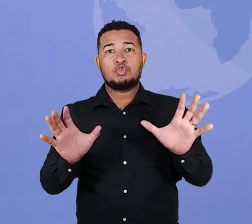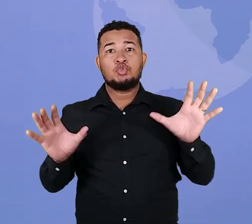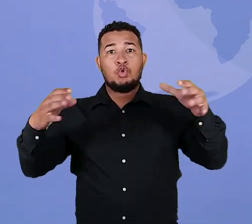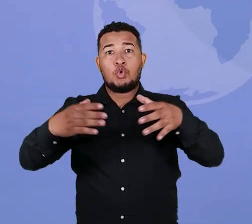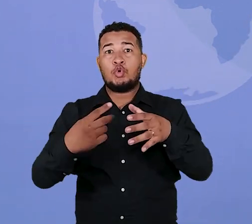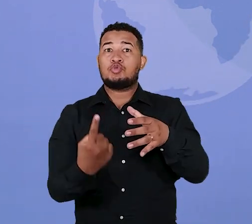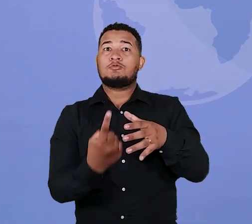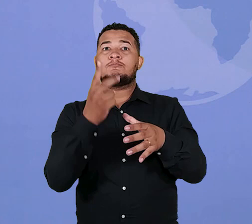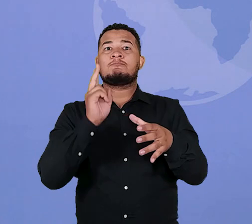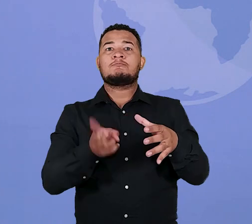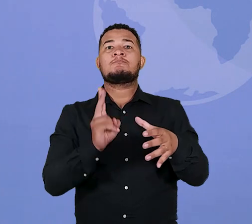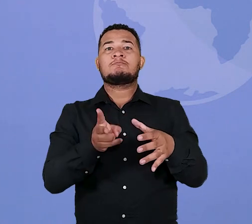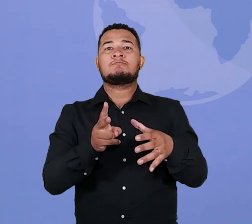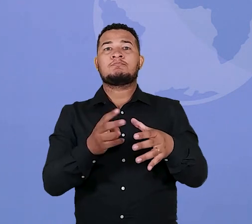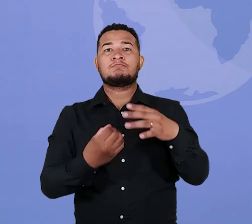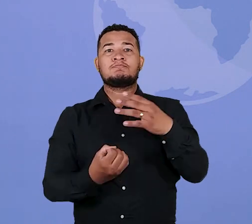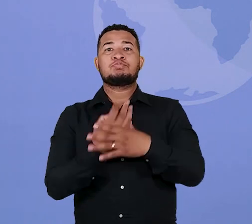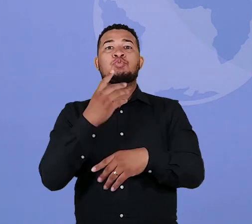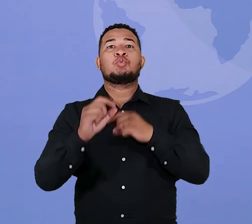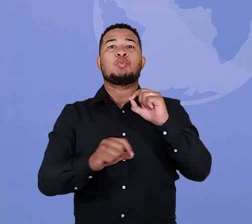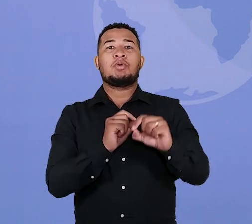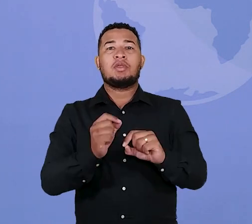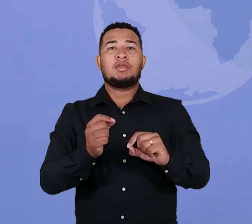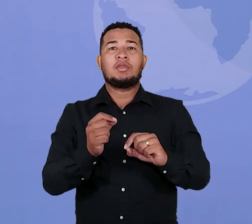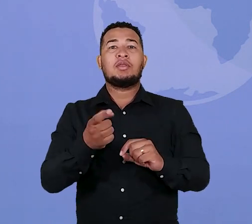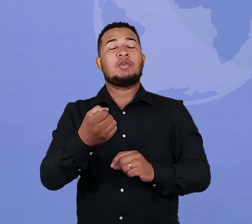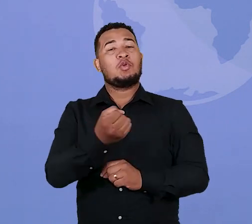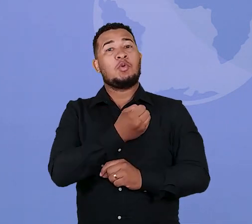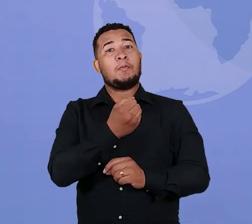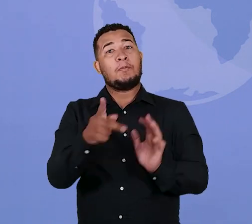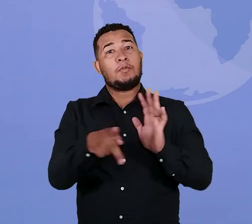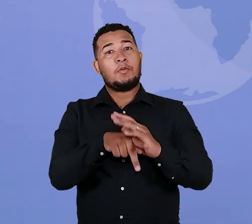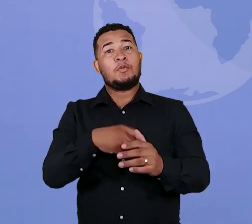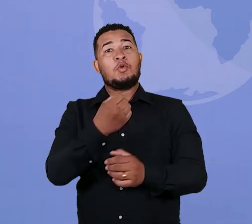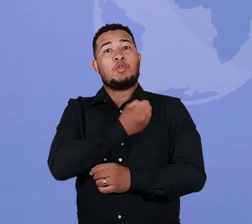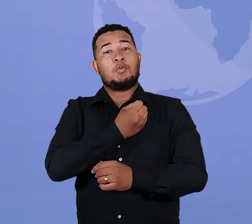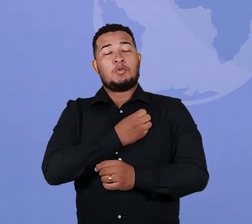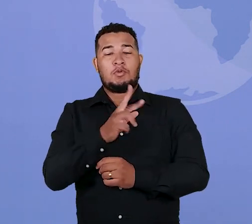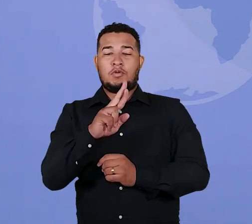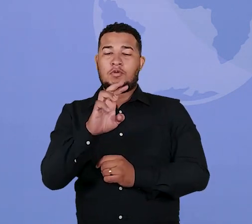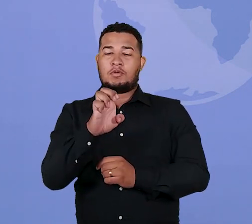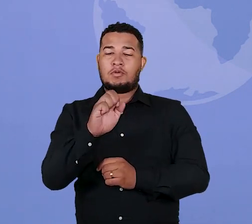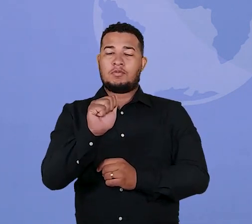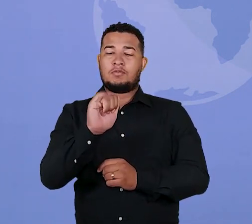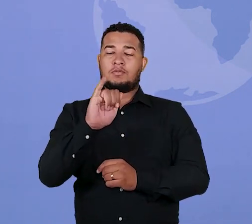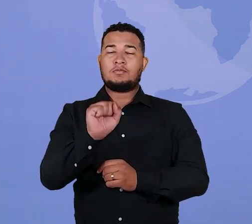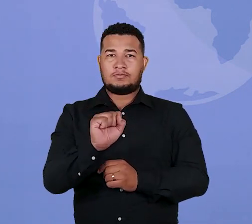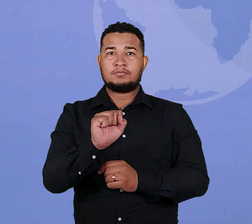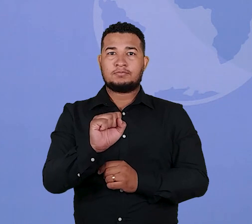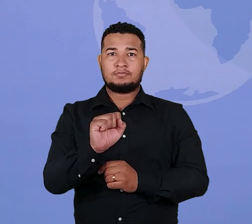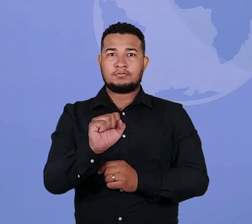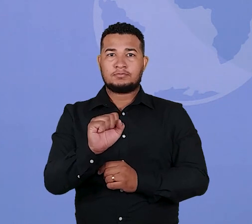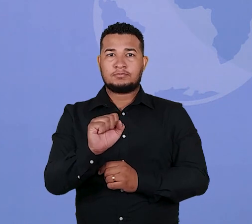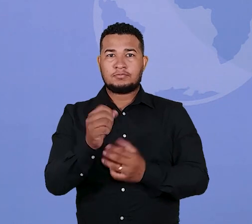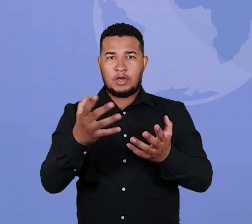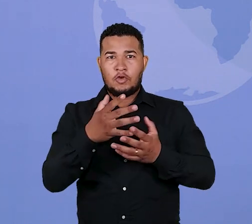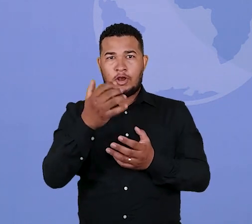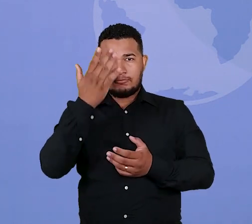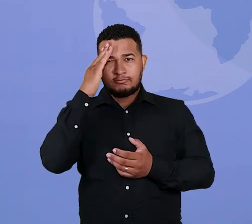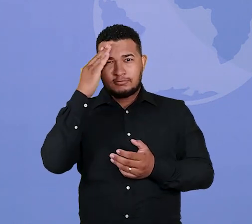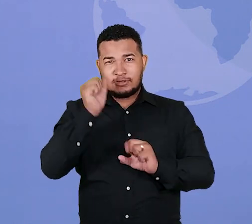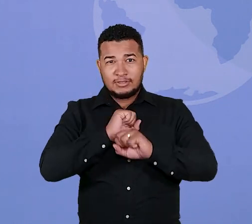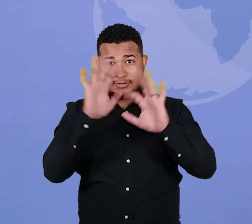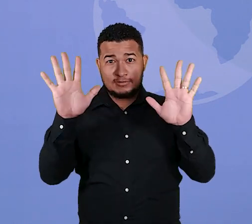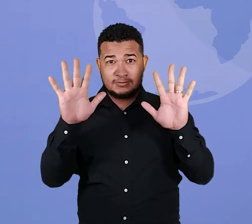um conjunto só. Surgiu então o conjunto dos números reais. Até aqui, tá